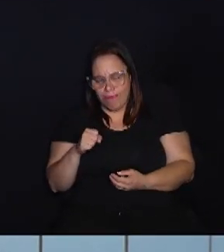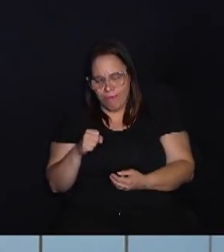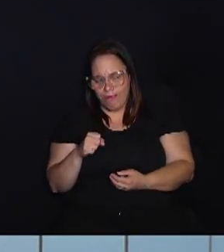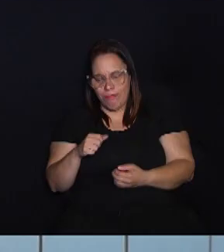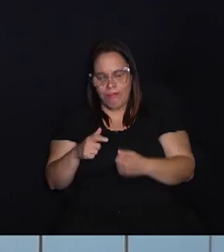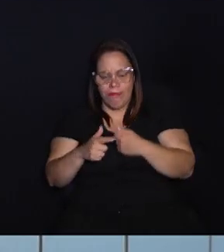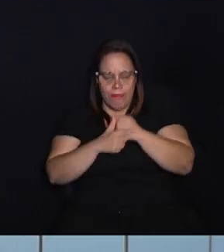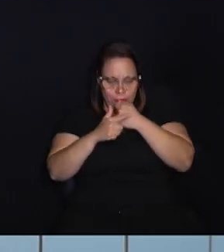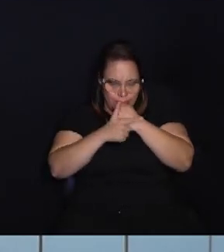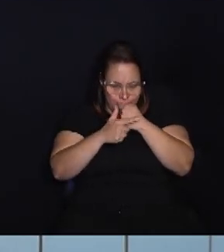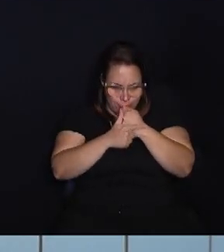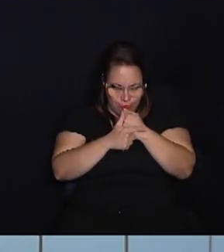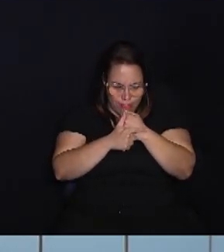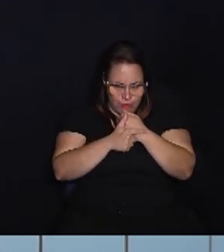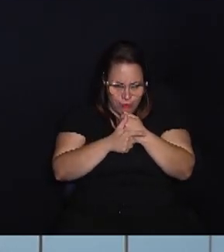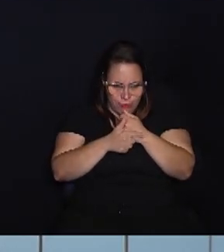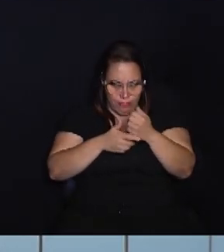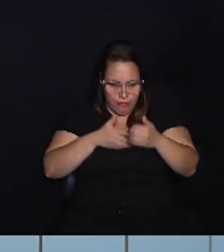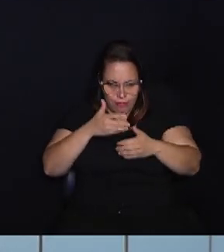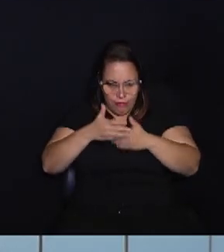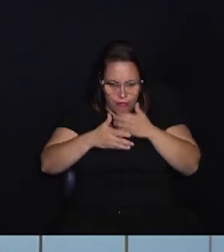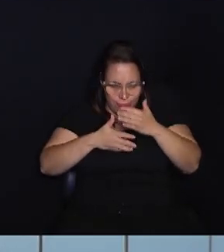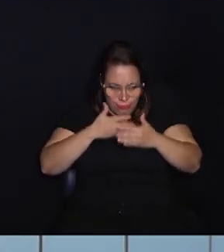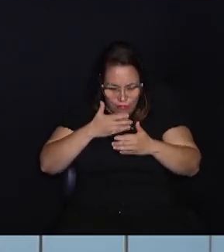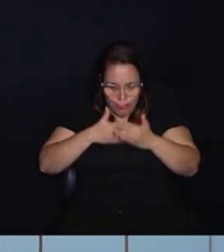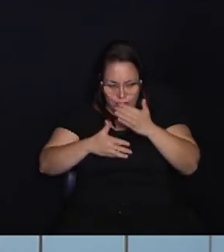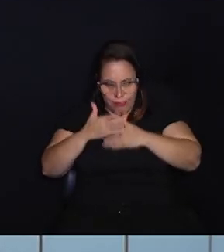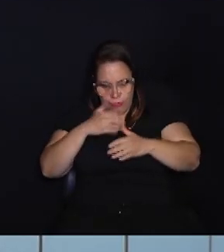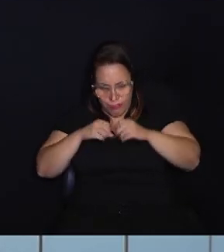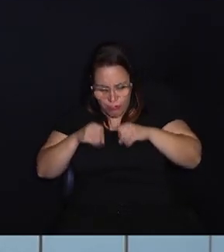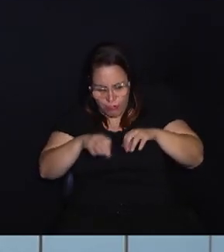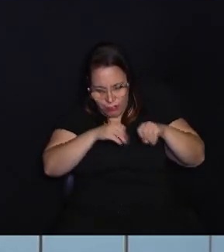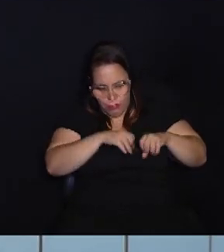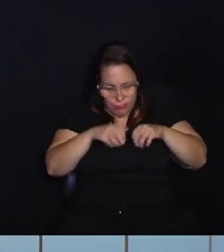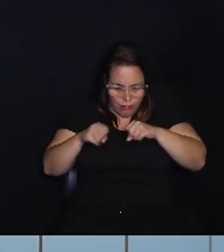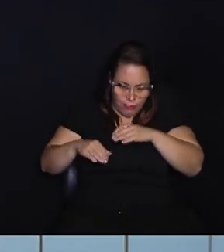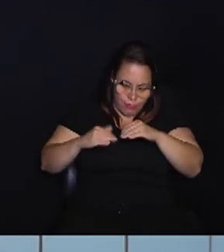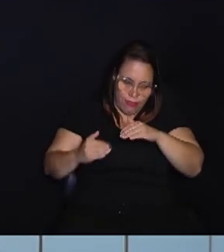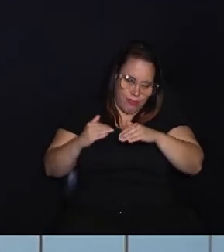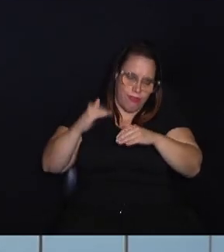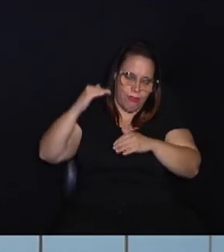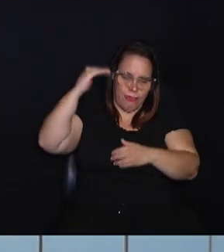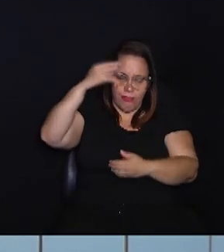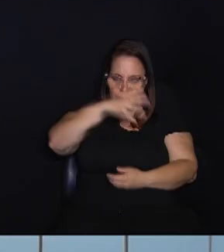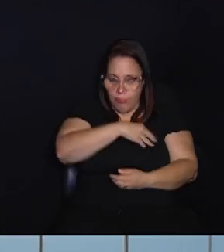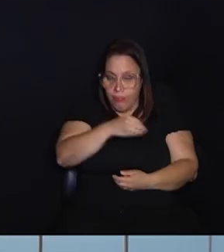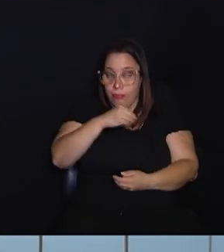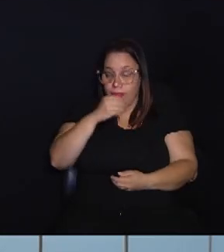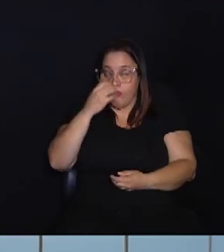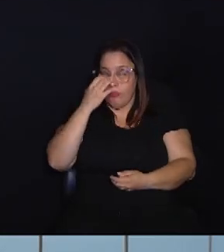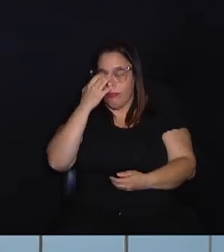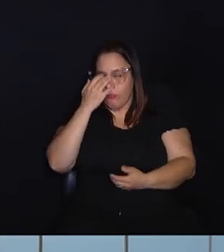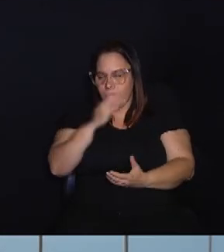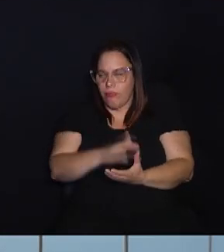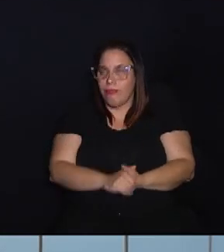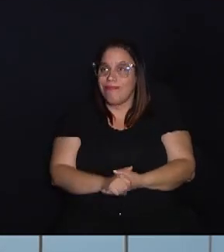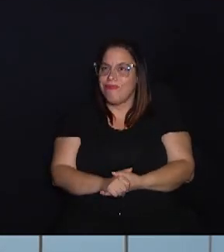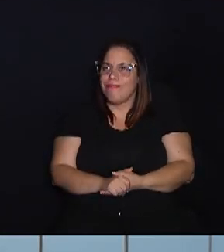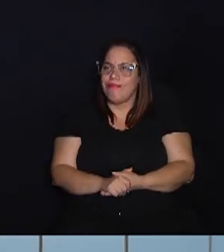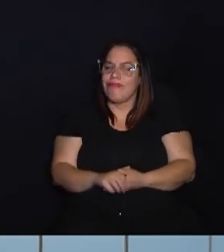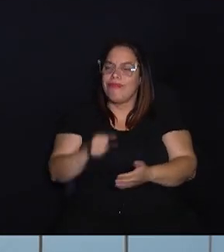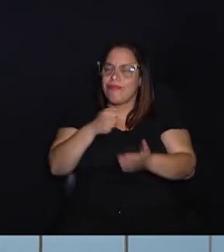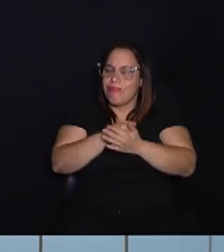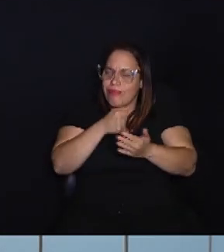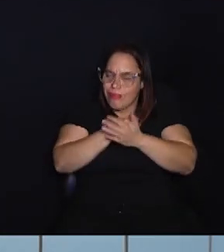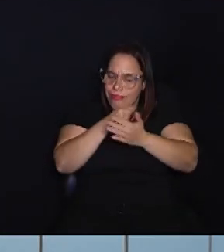papel de participar da educação, da formação, do desenvolvimento dos filhos. É uma exigência